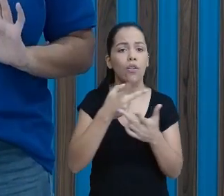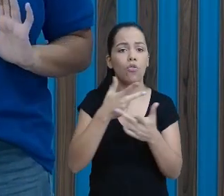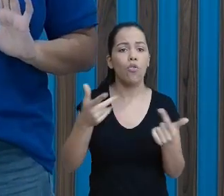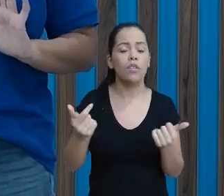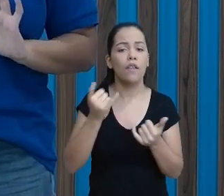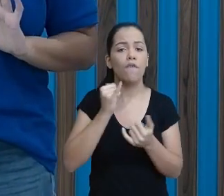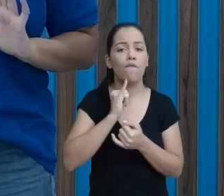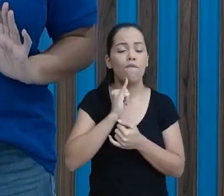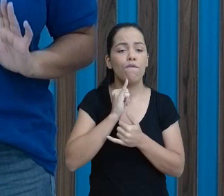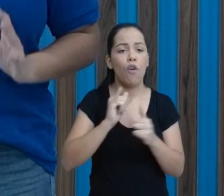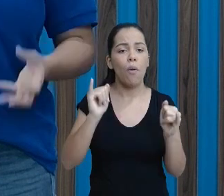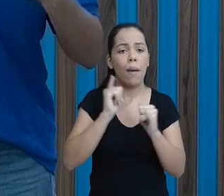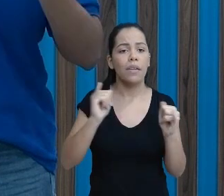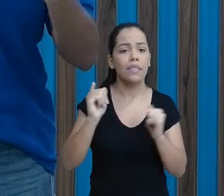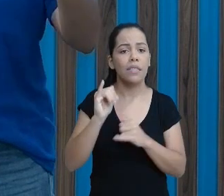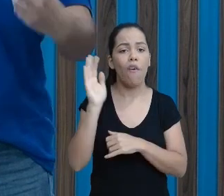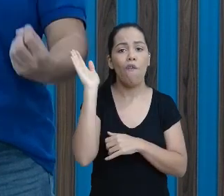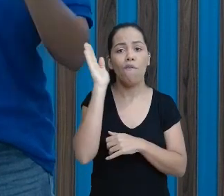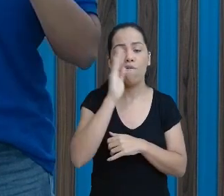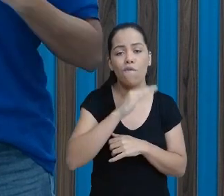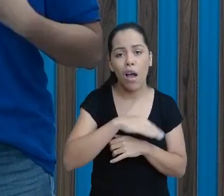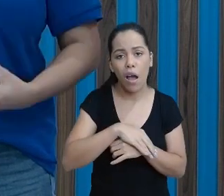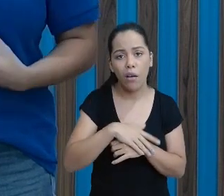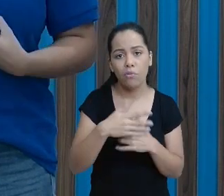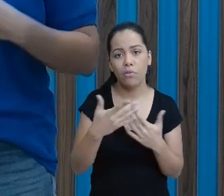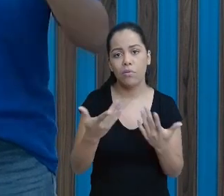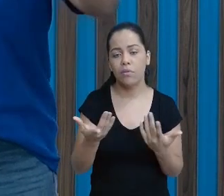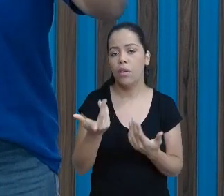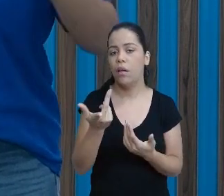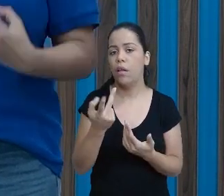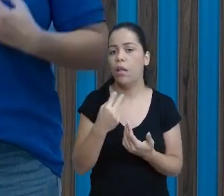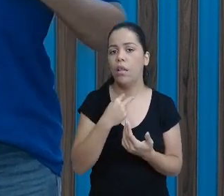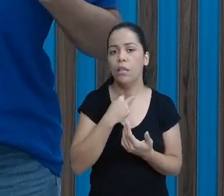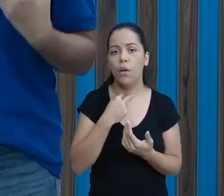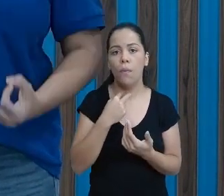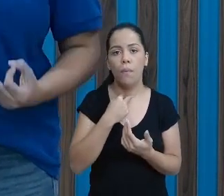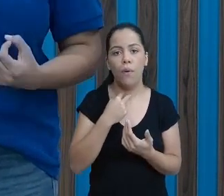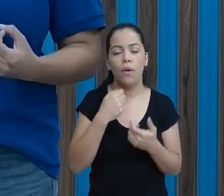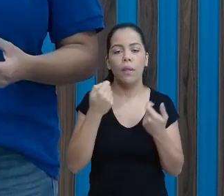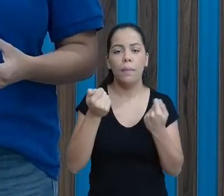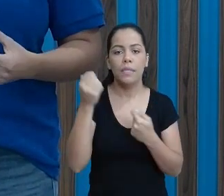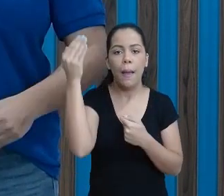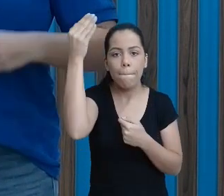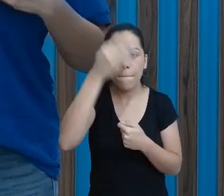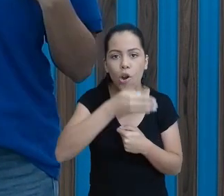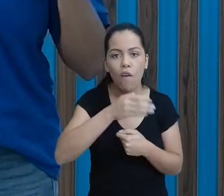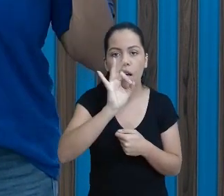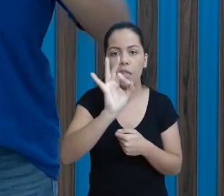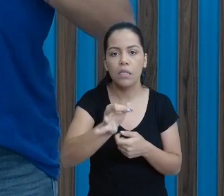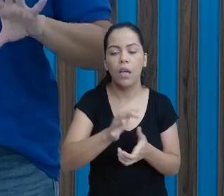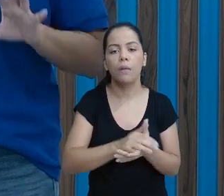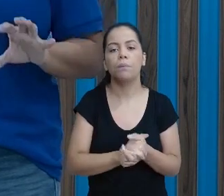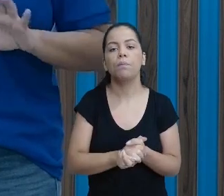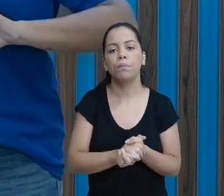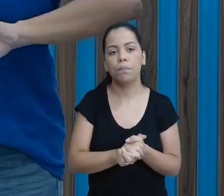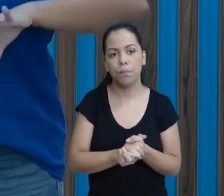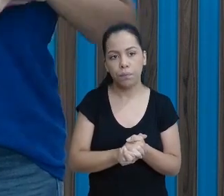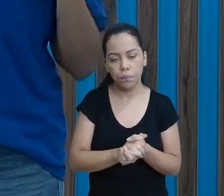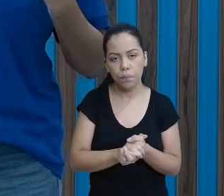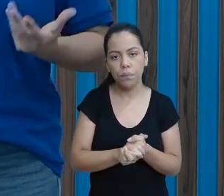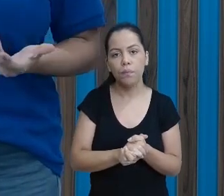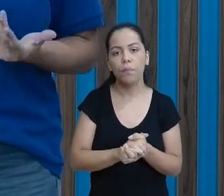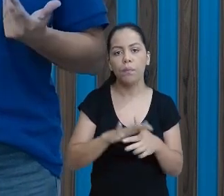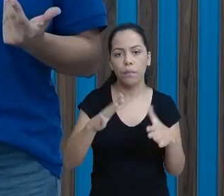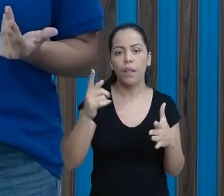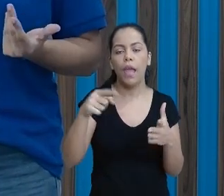verdade. Certo? O que vai dar peso ao seu texto é o seu poder argumentativo. É como você consegue